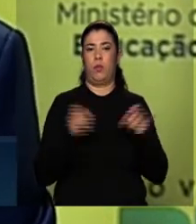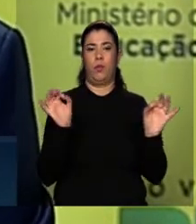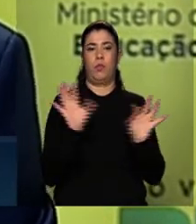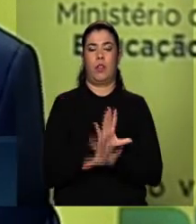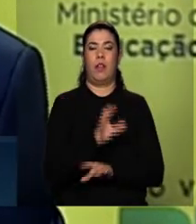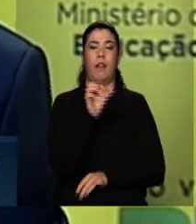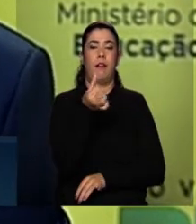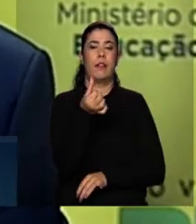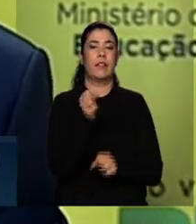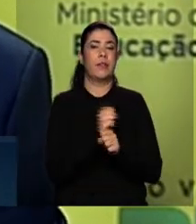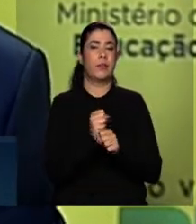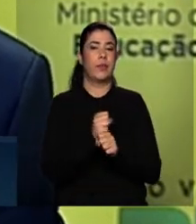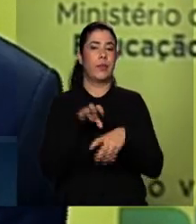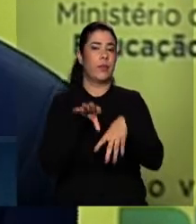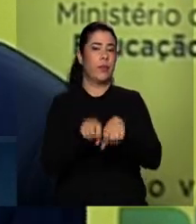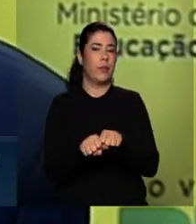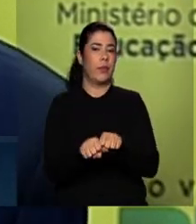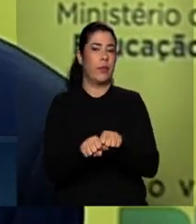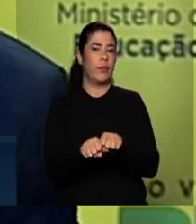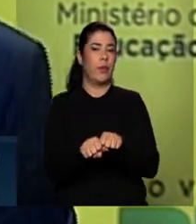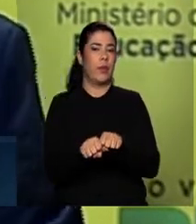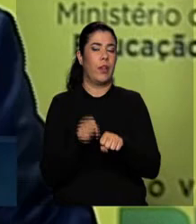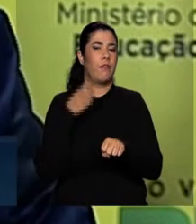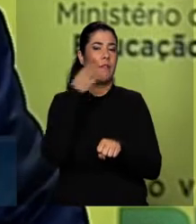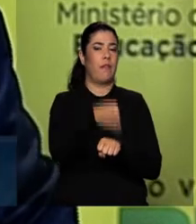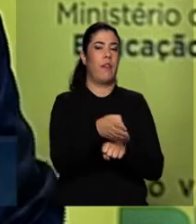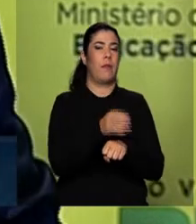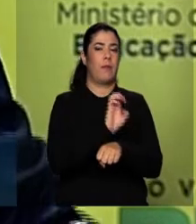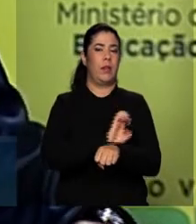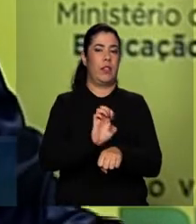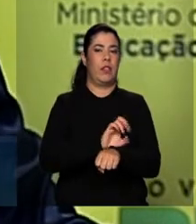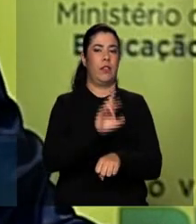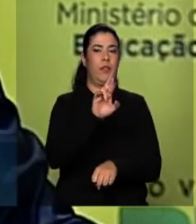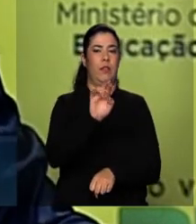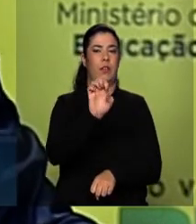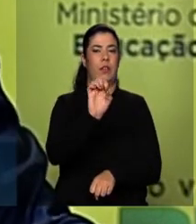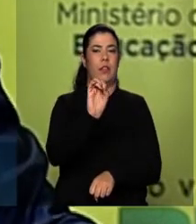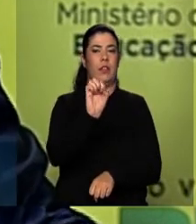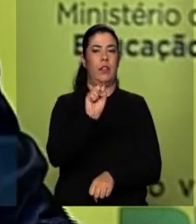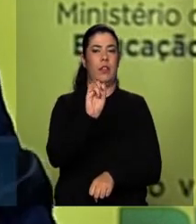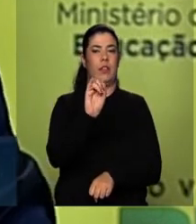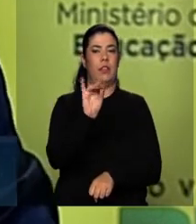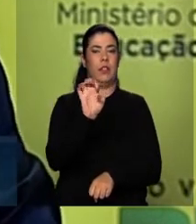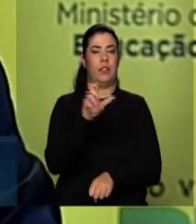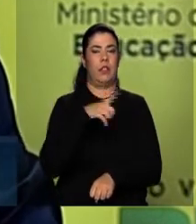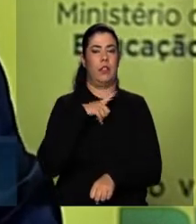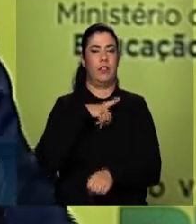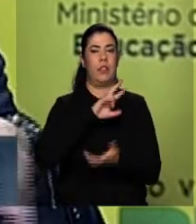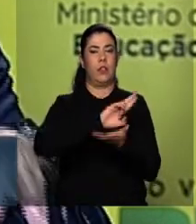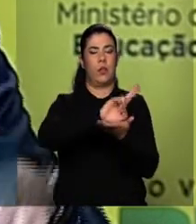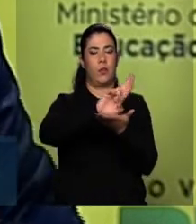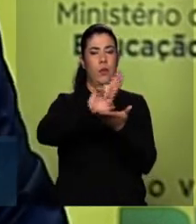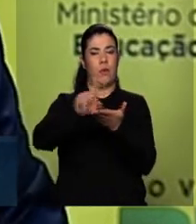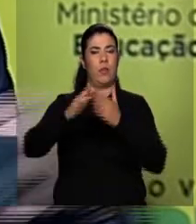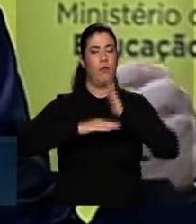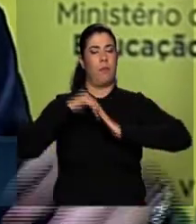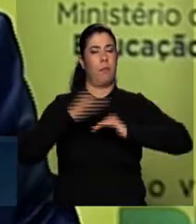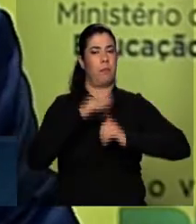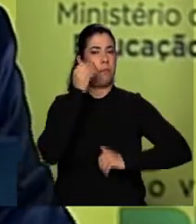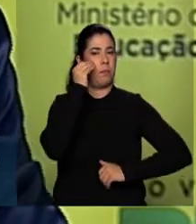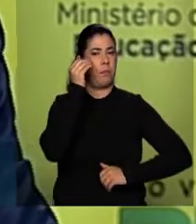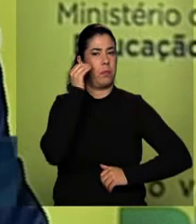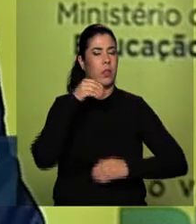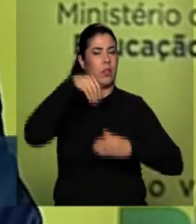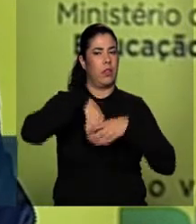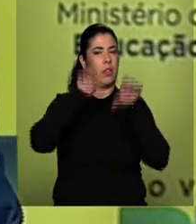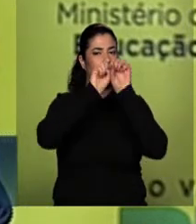da faculdade e entrar na residência médica, ele tem a competência para poder atuar nesses diferentes serviços que compõem o